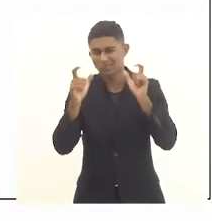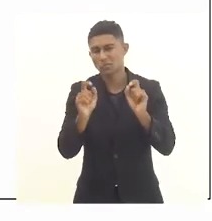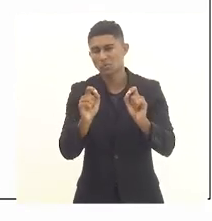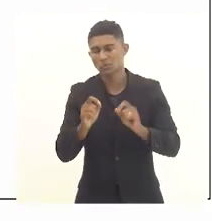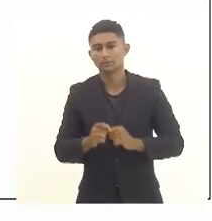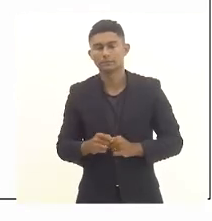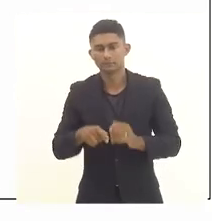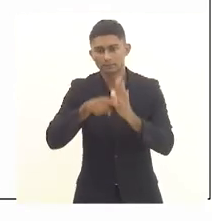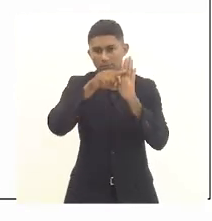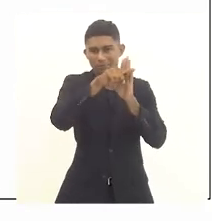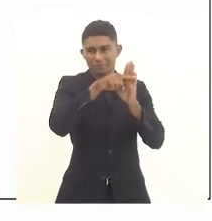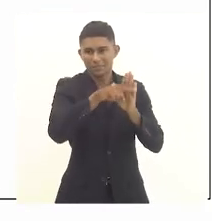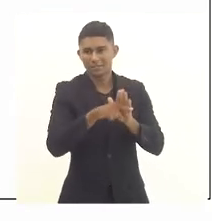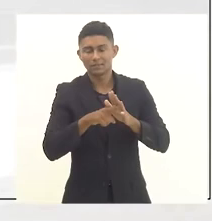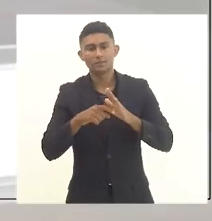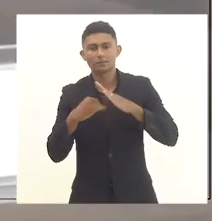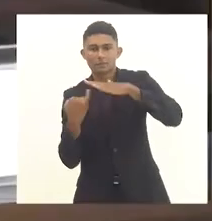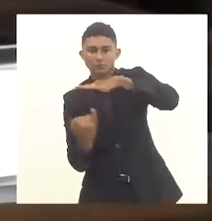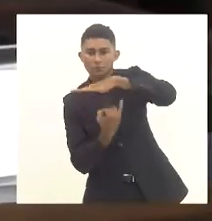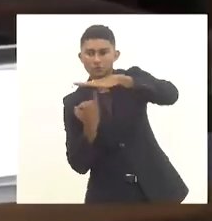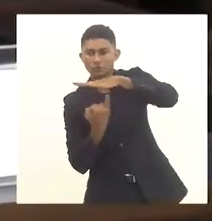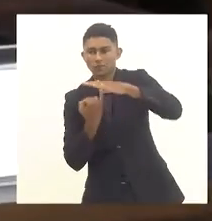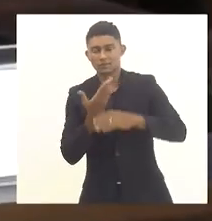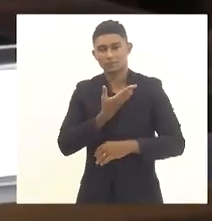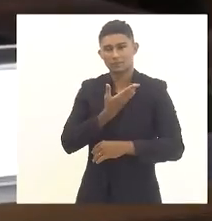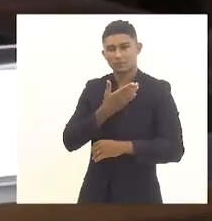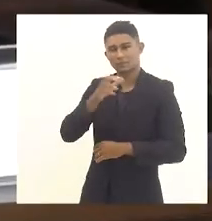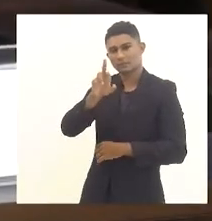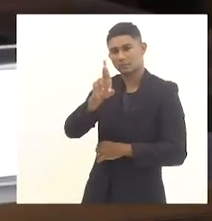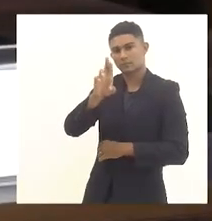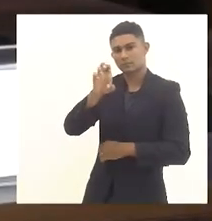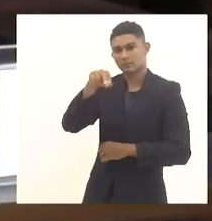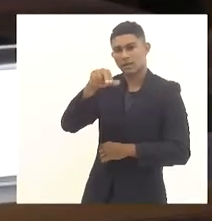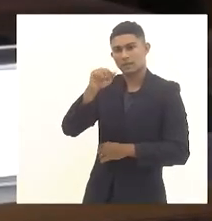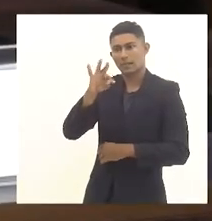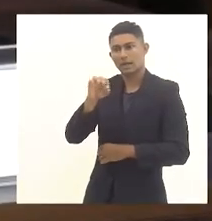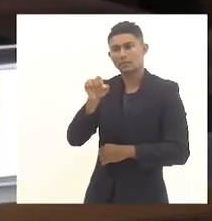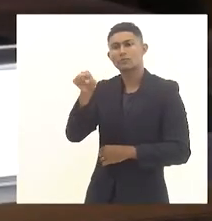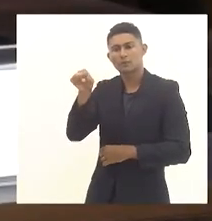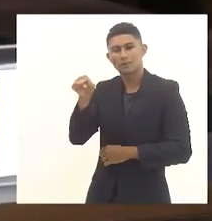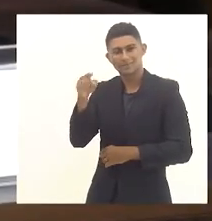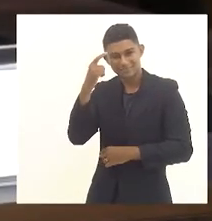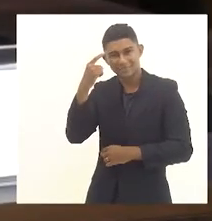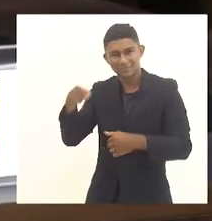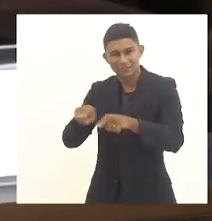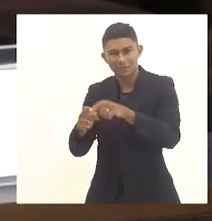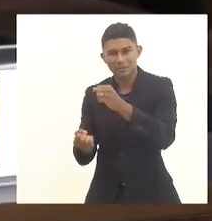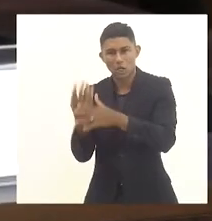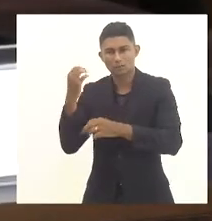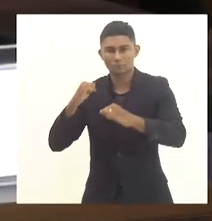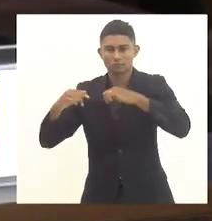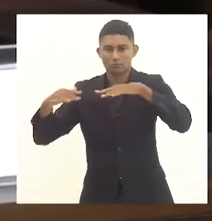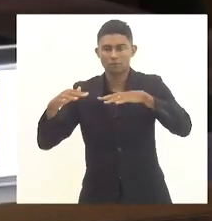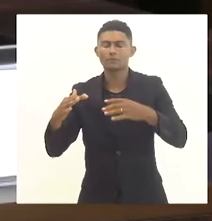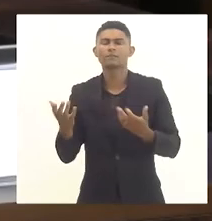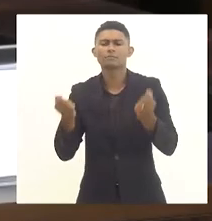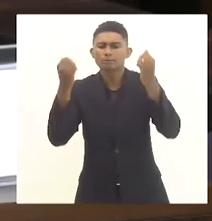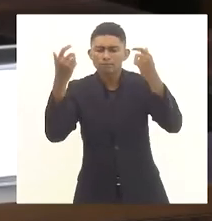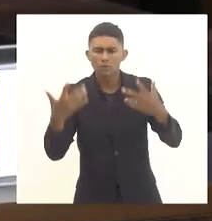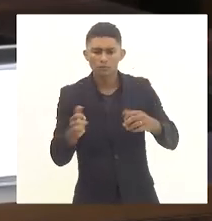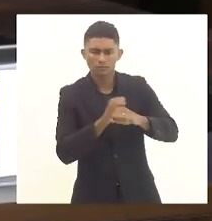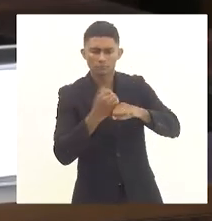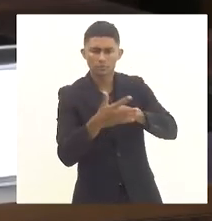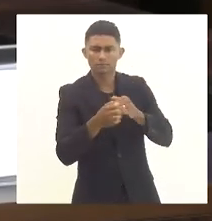pesquisa do Instituto Locomotiva, nosso amigo Renato Meirelles, que participou também da fundação do Movimento Antênese, disse que durante a pandemia,